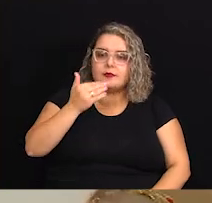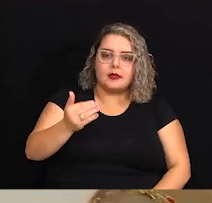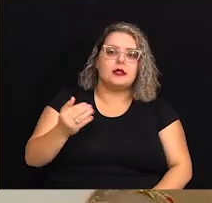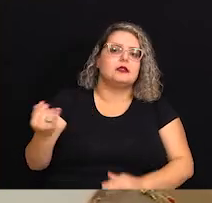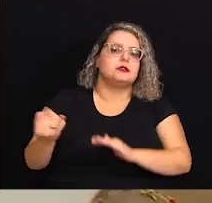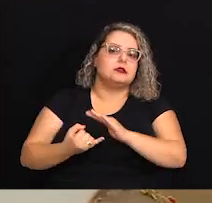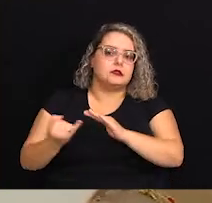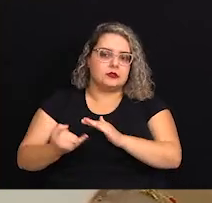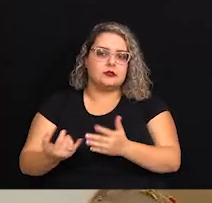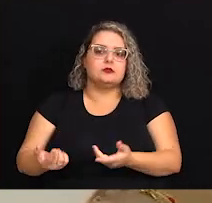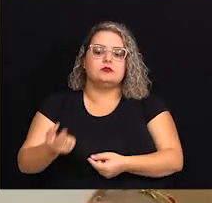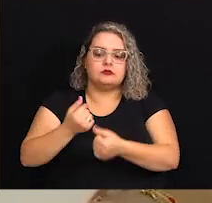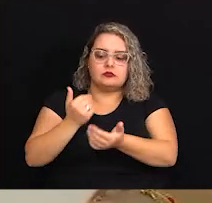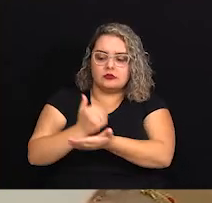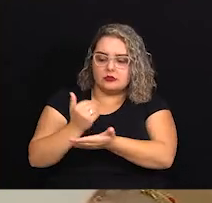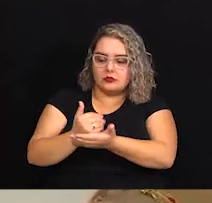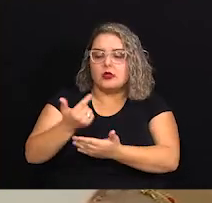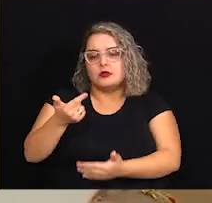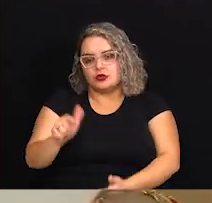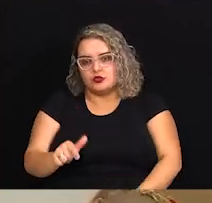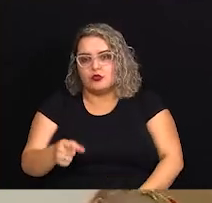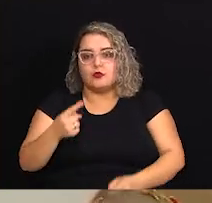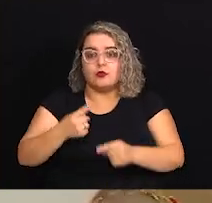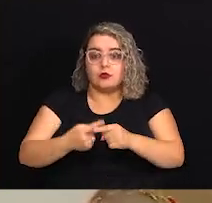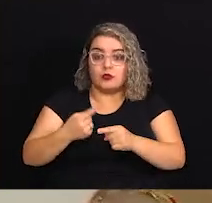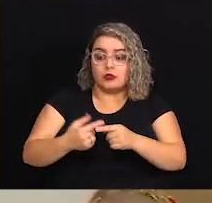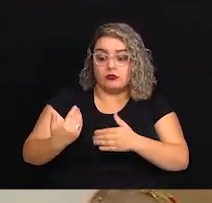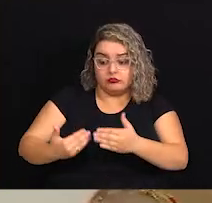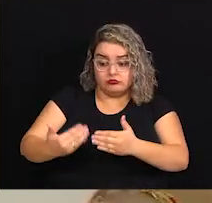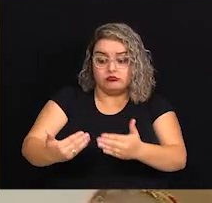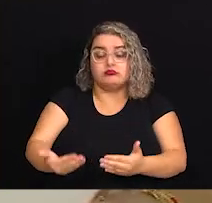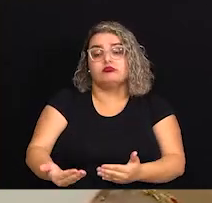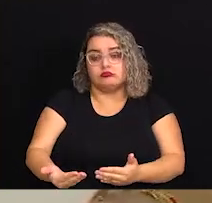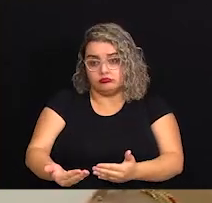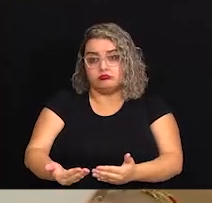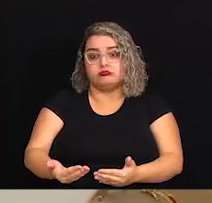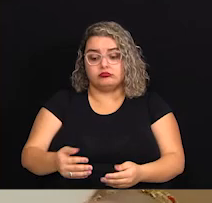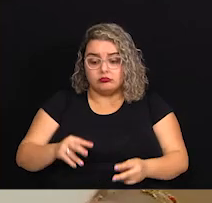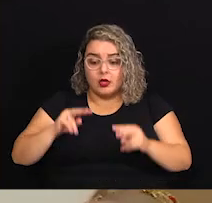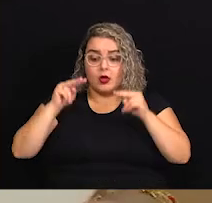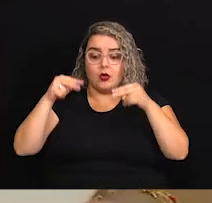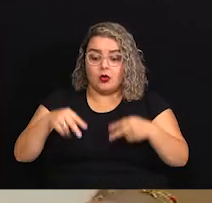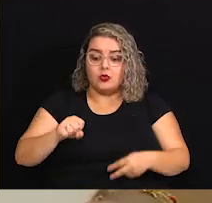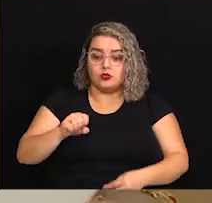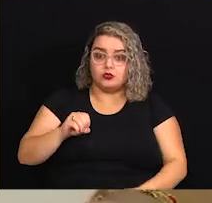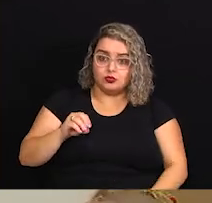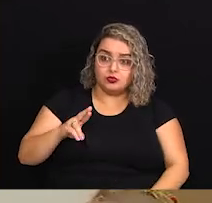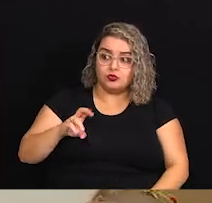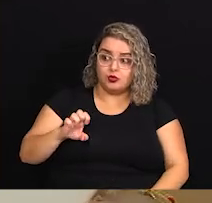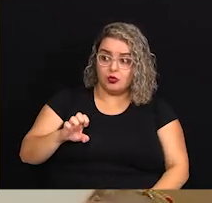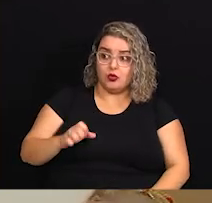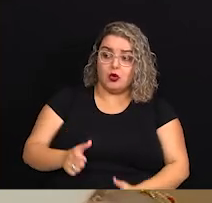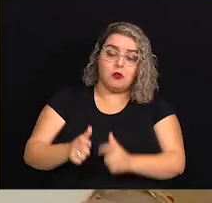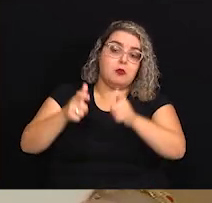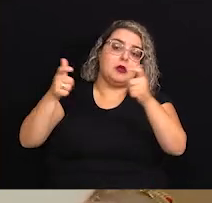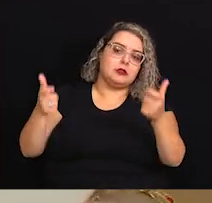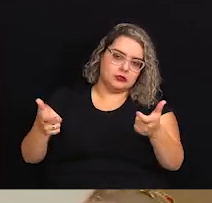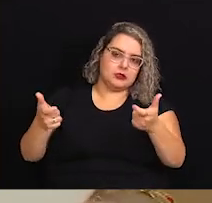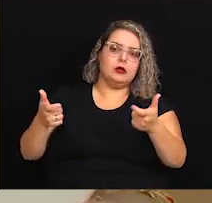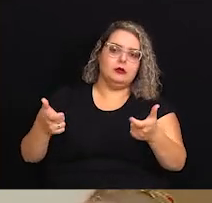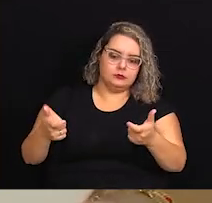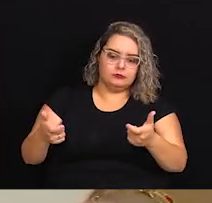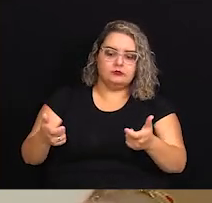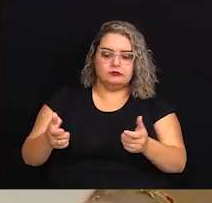peça a instituição o empréstimo novamente, porque leva um tempo para você olhar para o seu score, aumentar seu score financeiro,